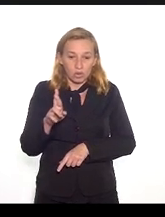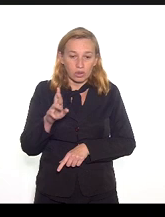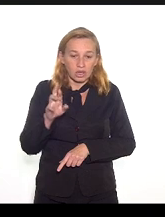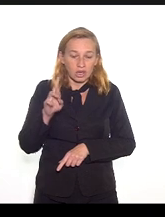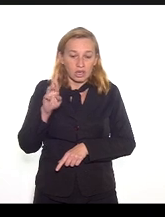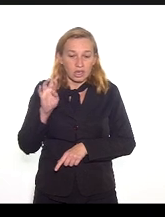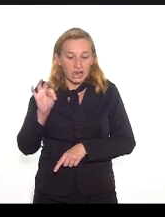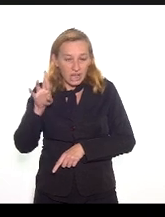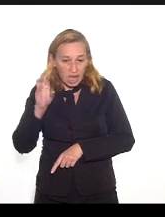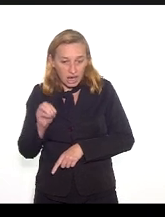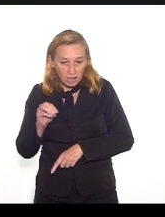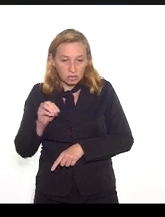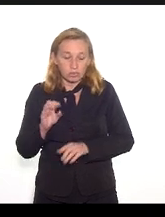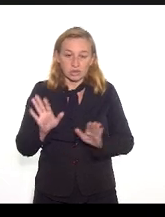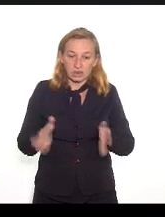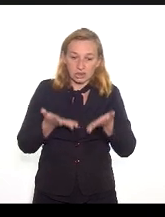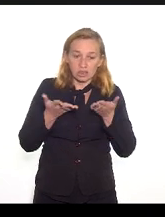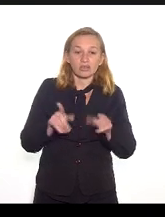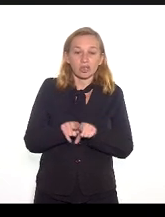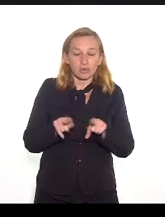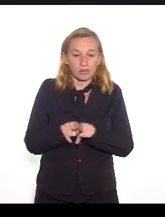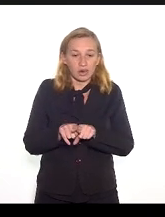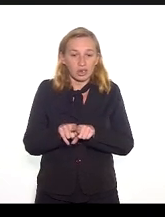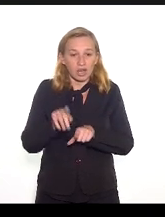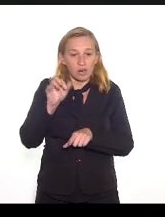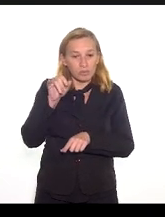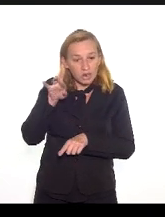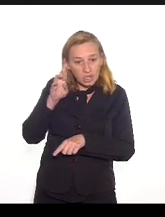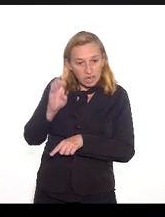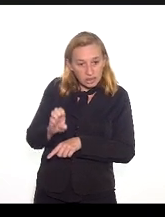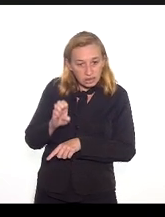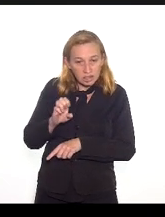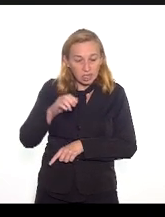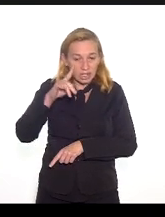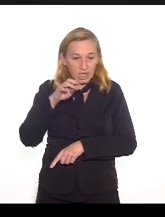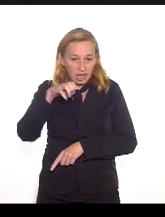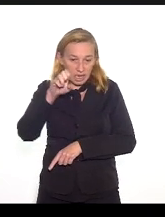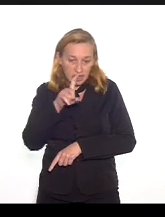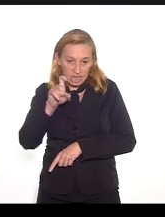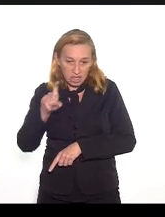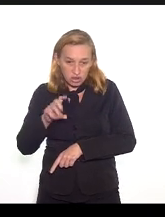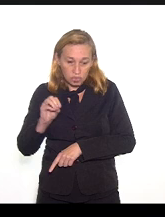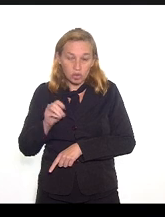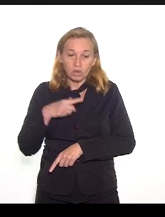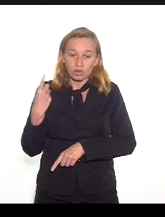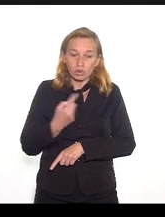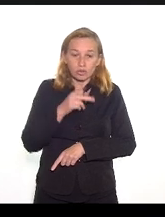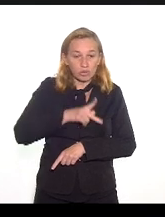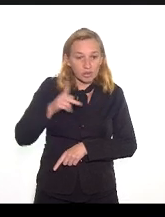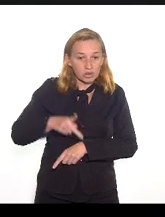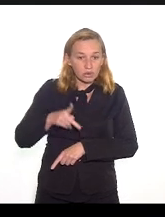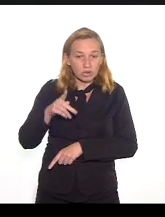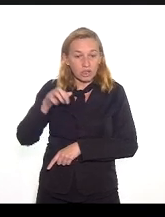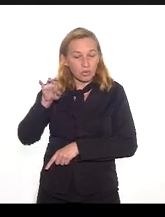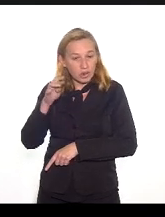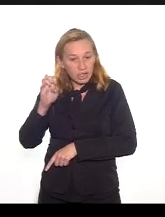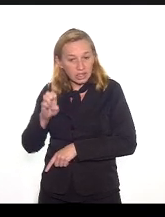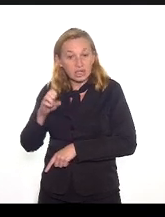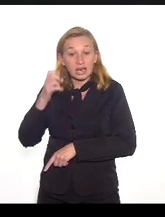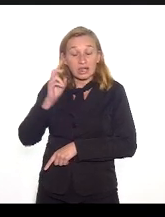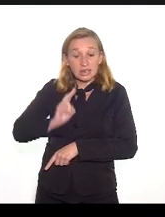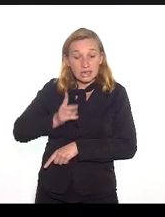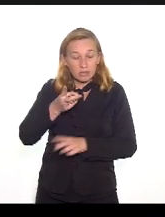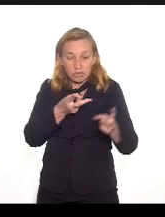iniciativa. Parabenizar em especial também o almirante Edésio. Nós, como os professores, almirante, nós sempre prestamos muita atenção